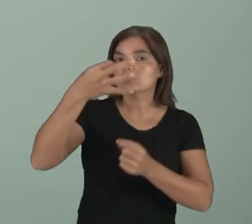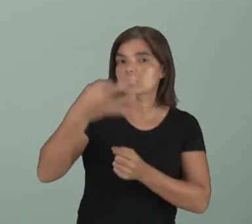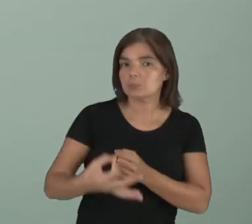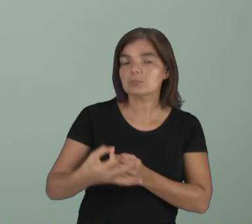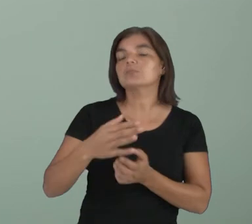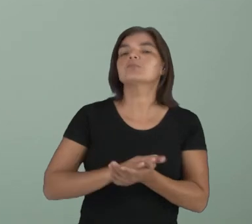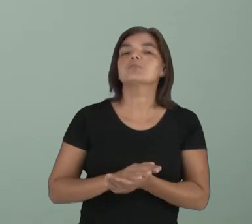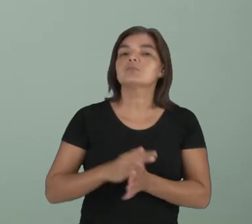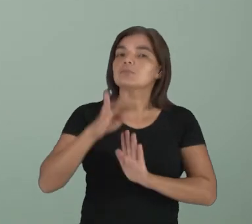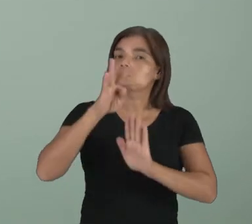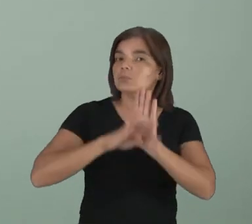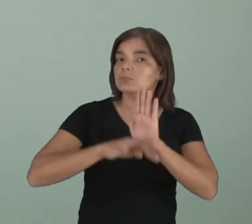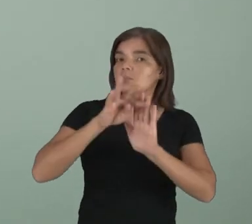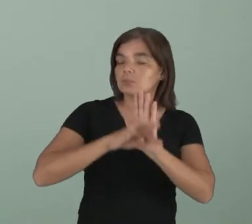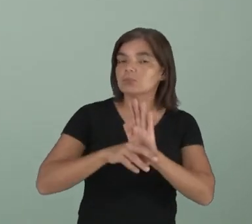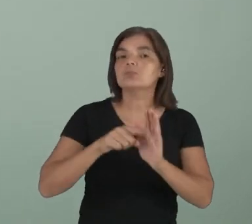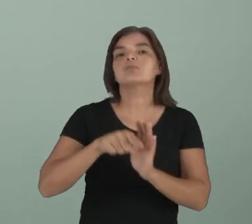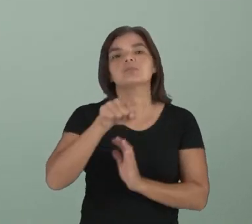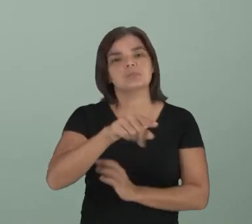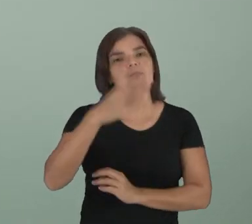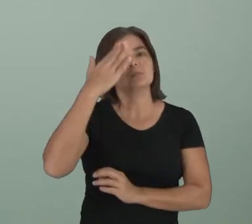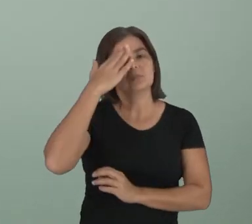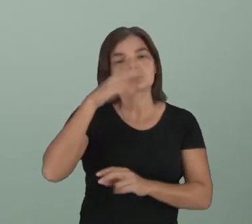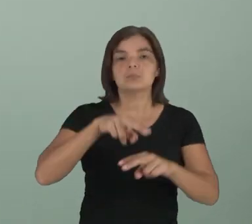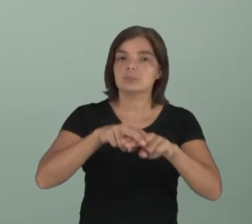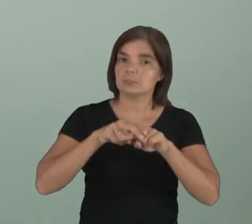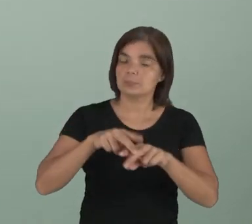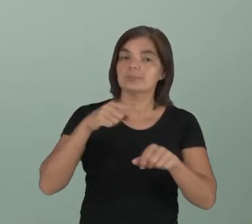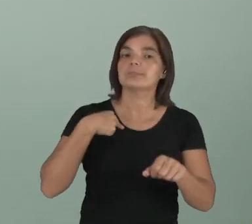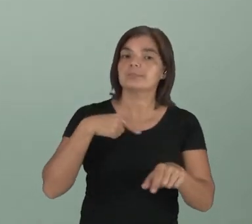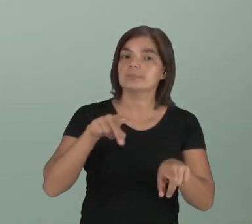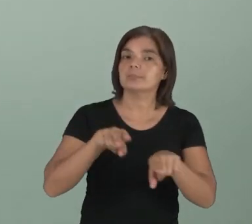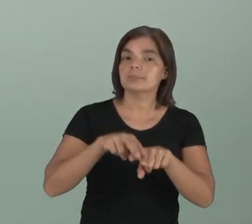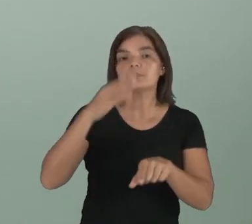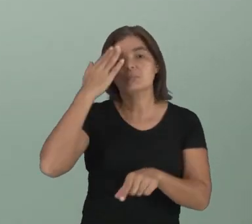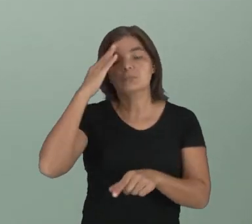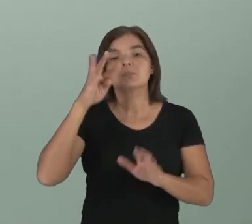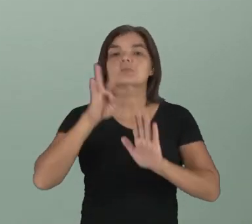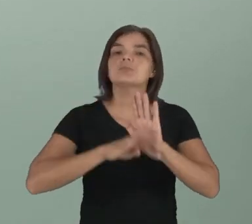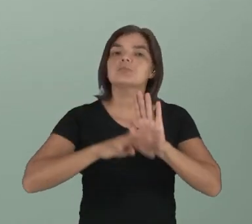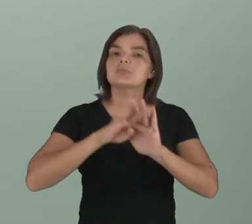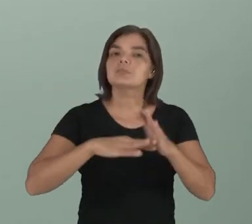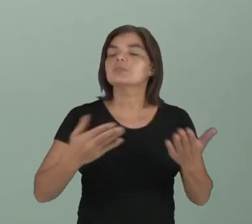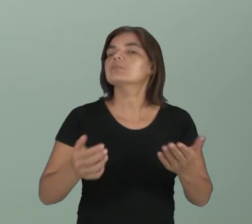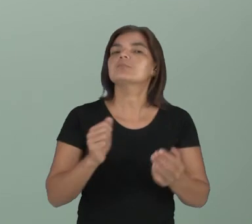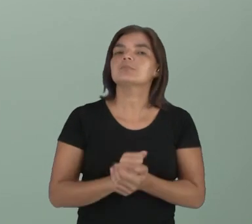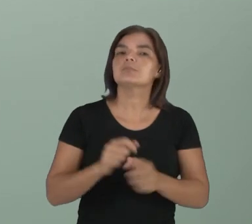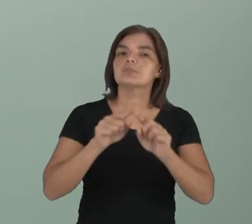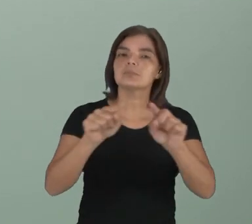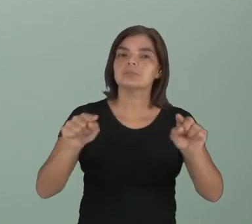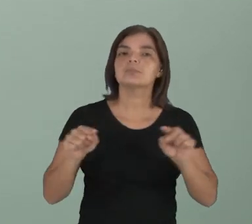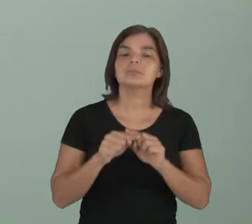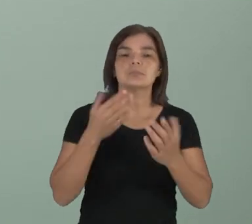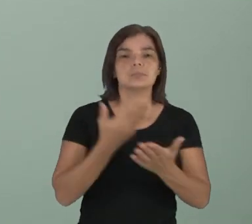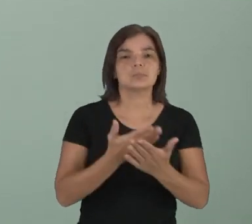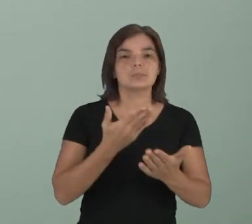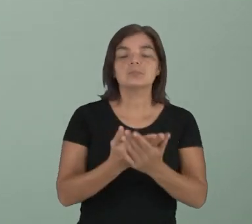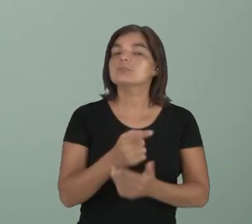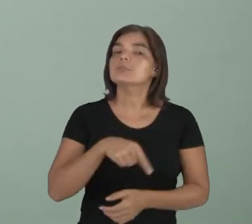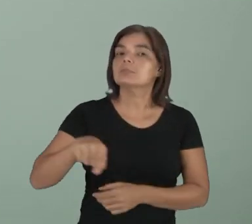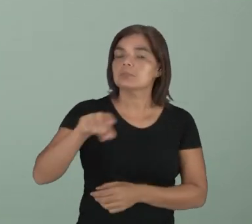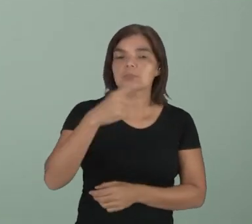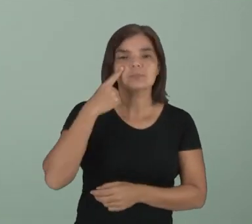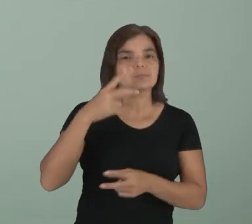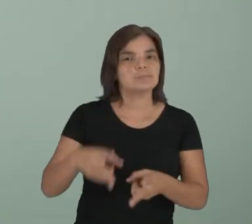realmente com o que diz o texto, se você compreendeu. É por isso que nós fazemos interpretação de texto na sala de aula, para